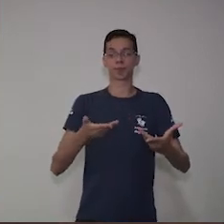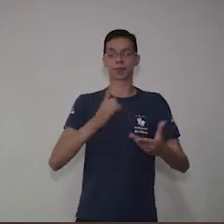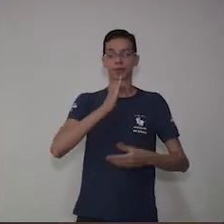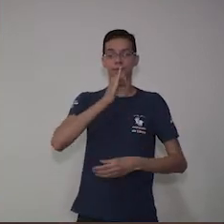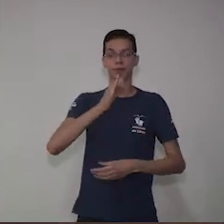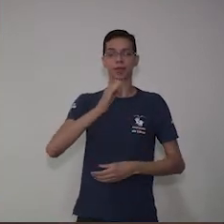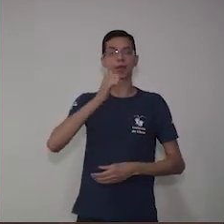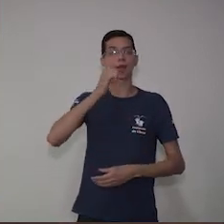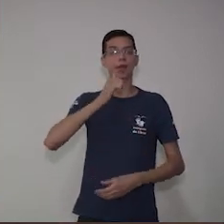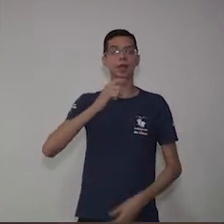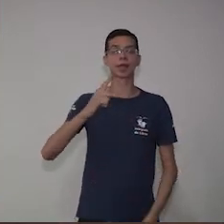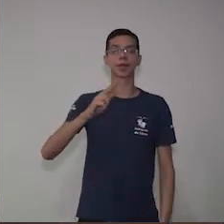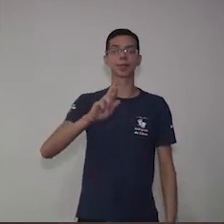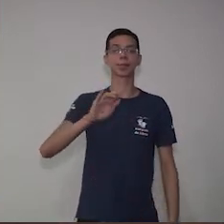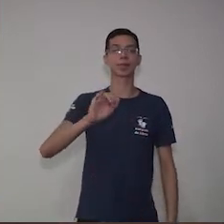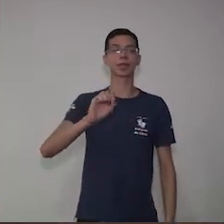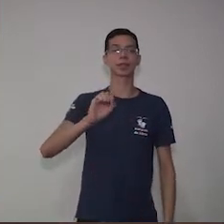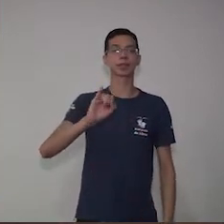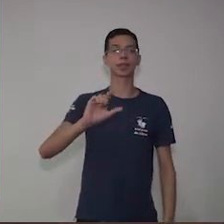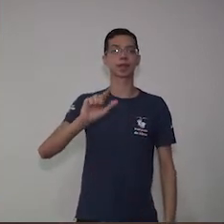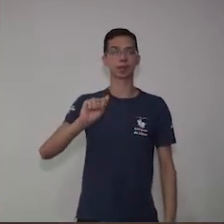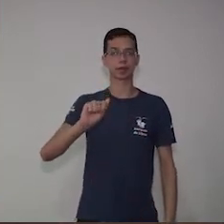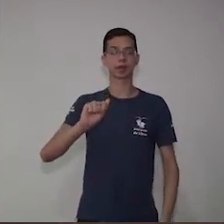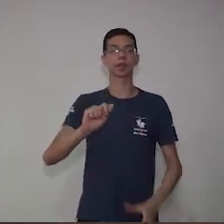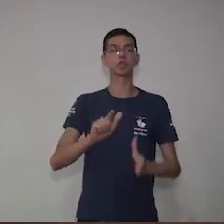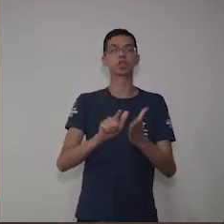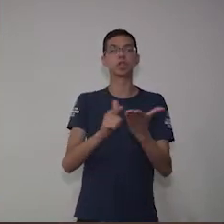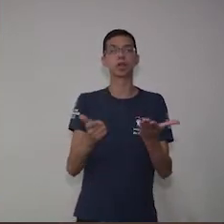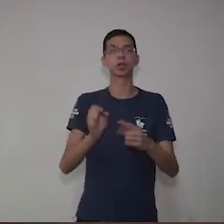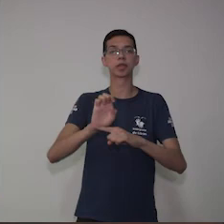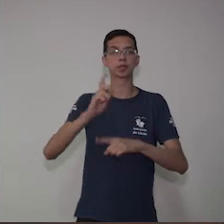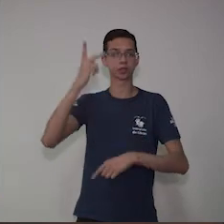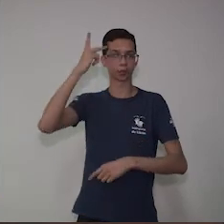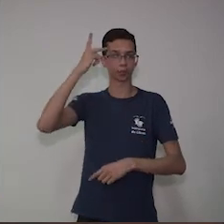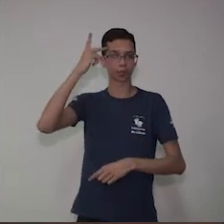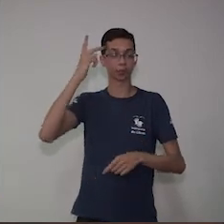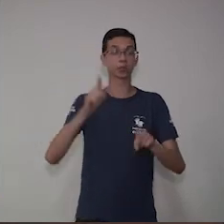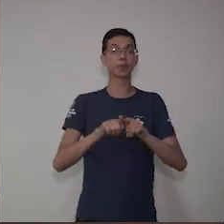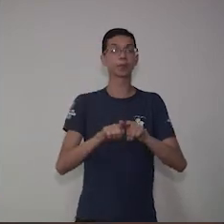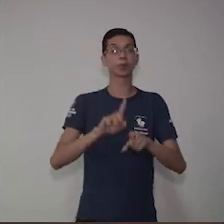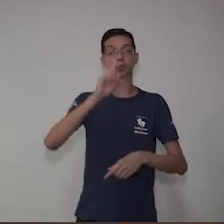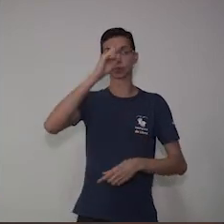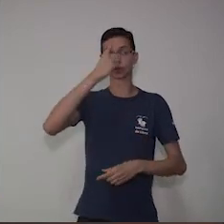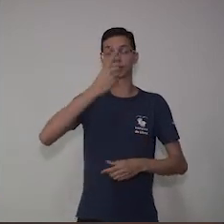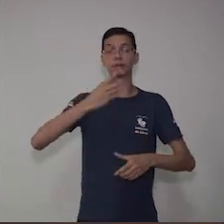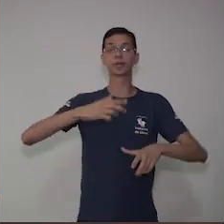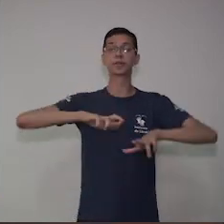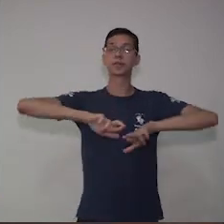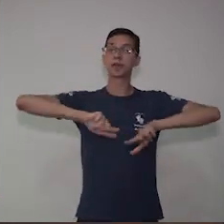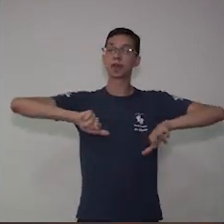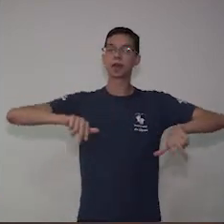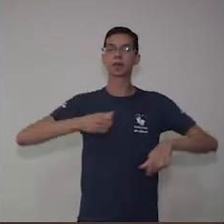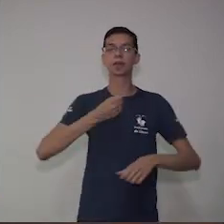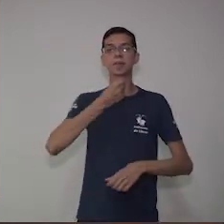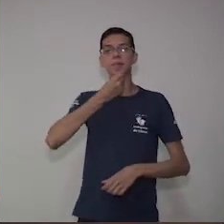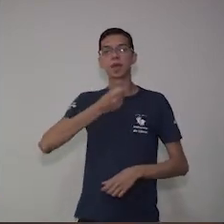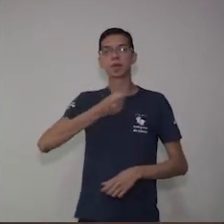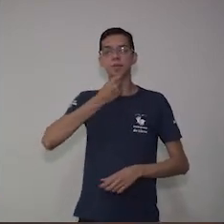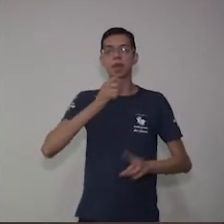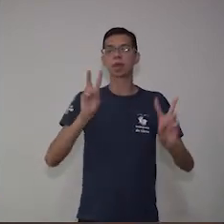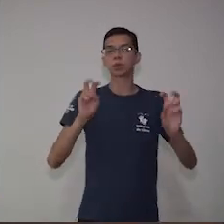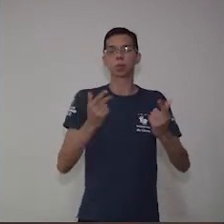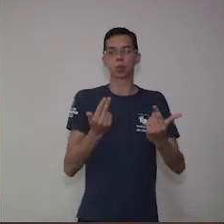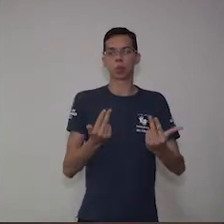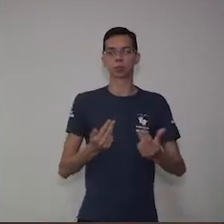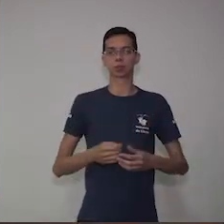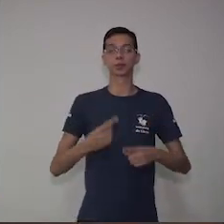da jornalista Priscila Mengue, do jornal O Estado de São Paulo, e também tirando as dúvidas de outros jornalistas sobre o mesmo assunto. Com a